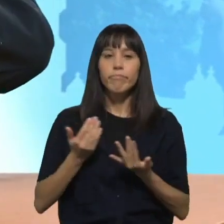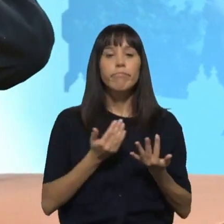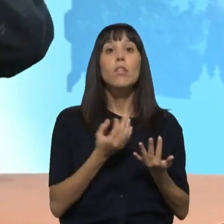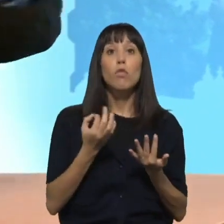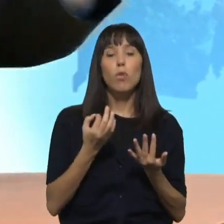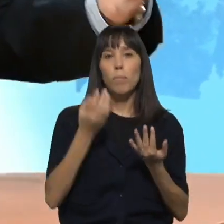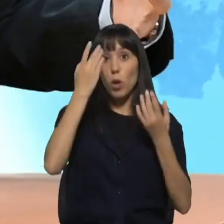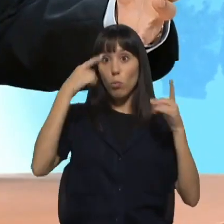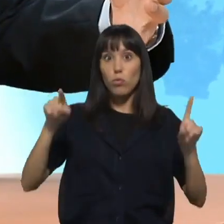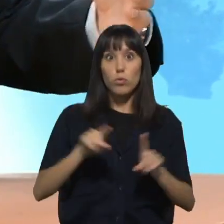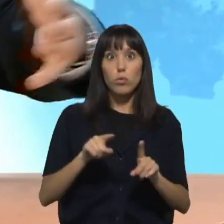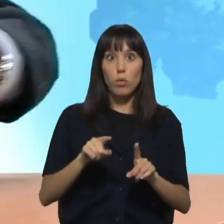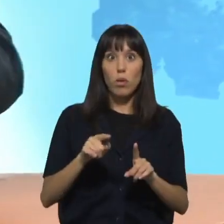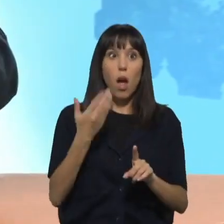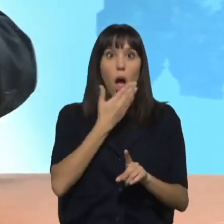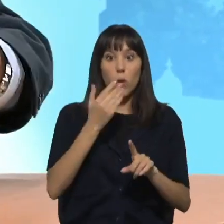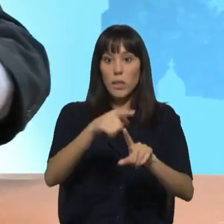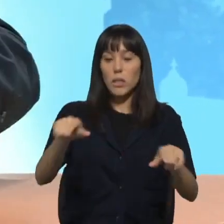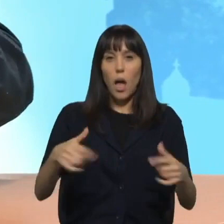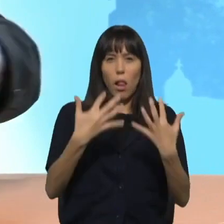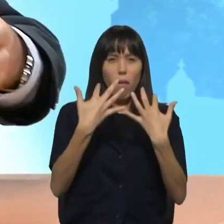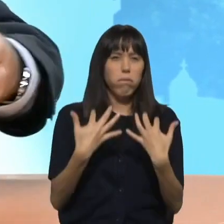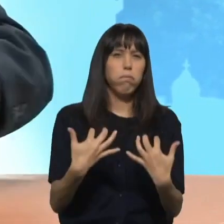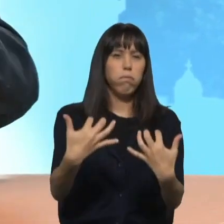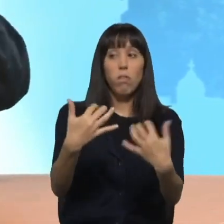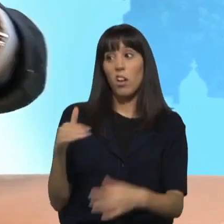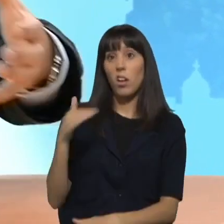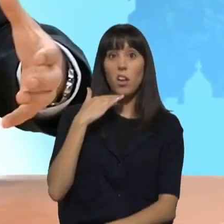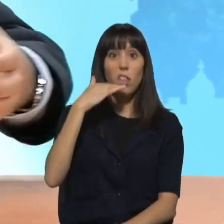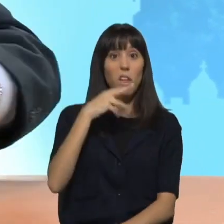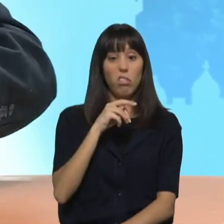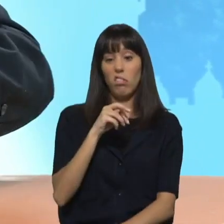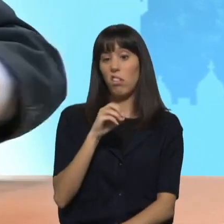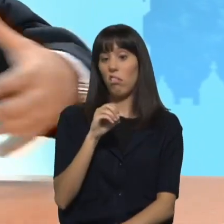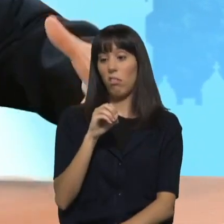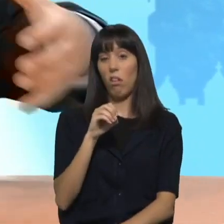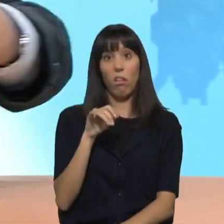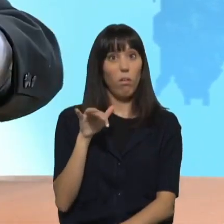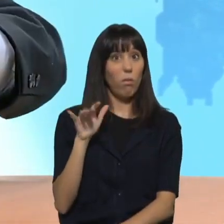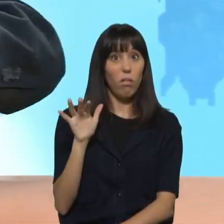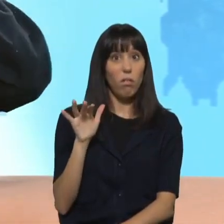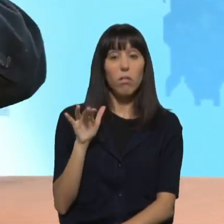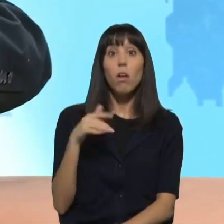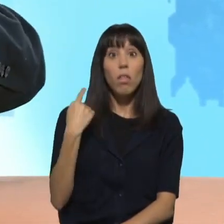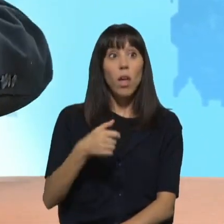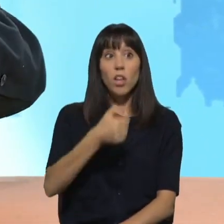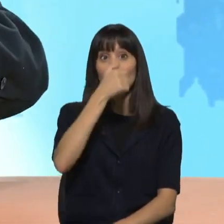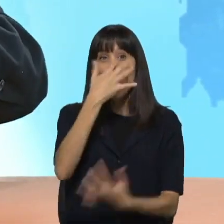professor, enchia as salas de aulas. Um professor de 30 e poucos anos de teologia a encher uma sala de aula, muitas vezes